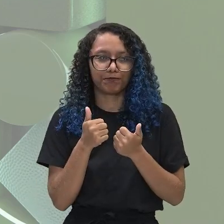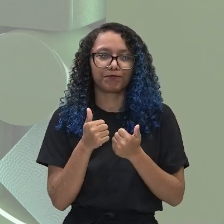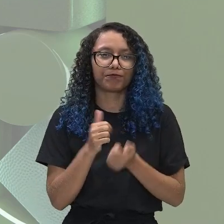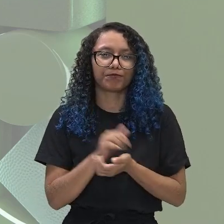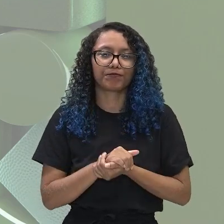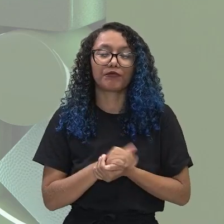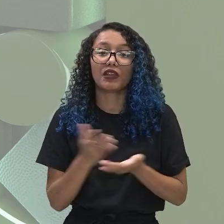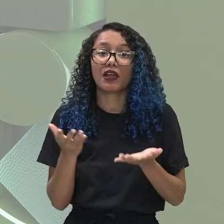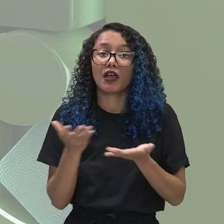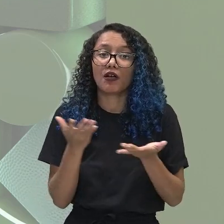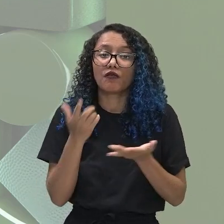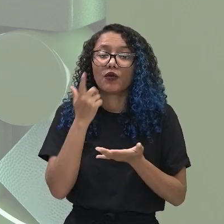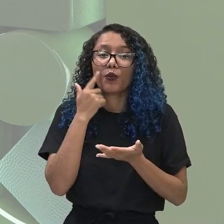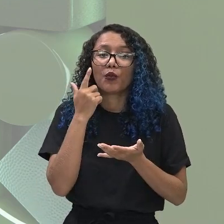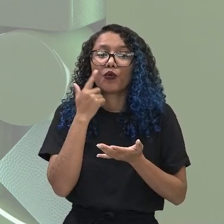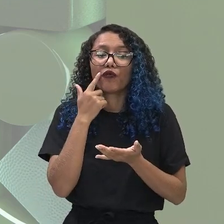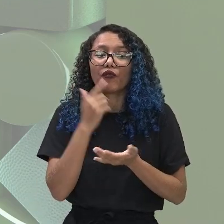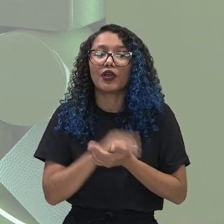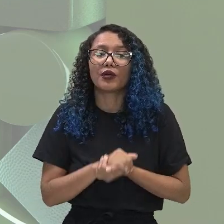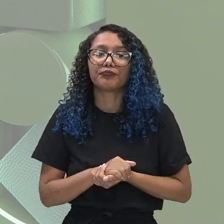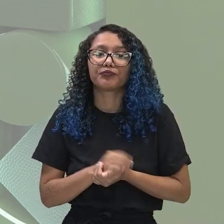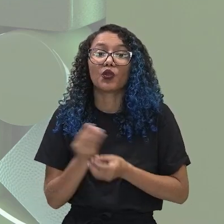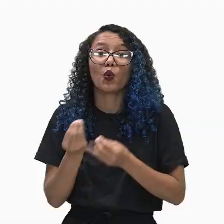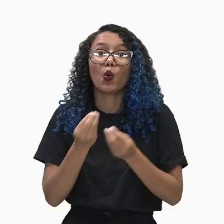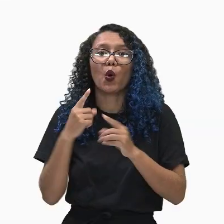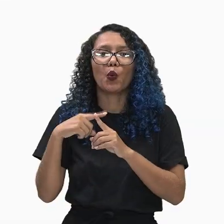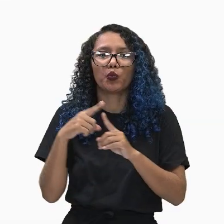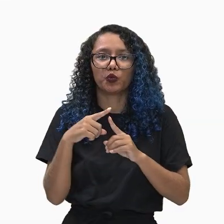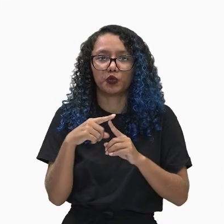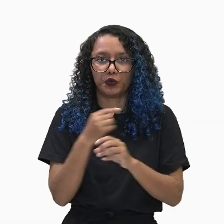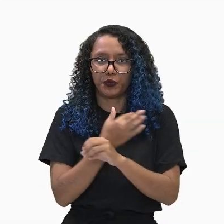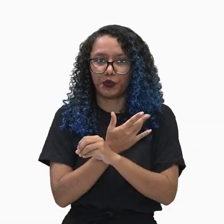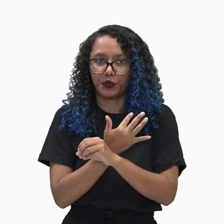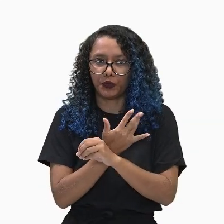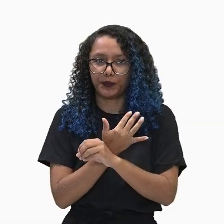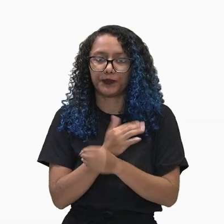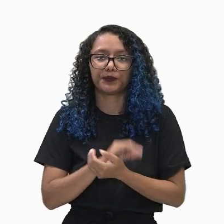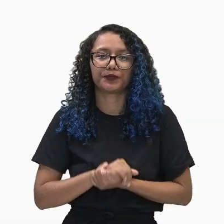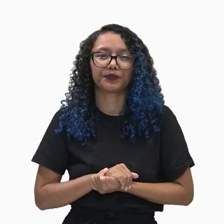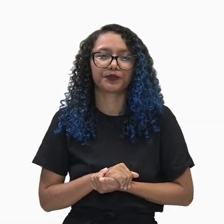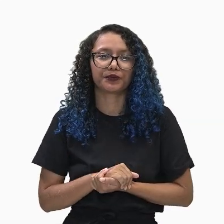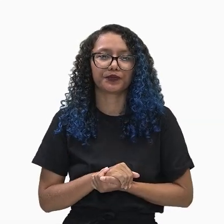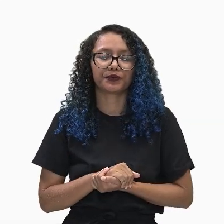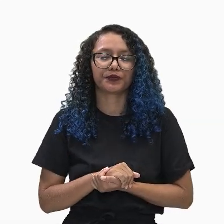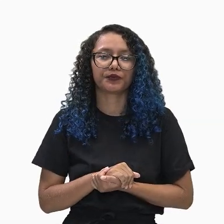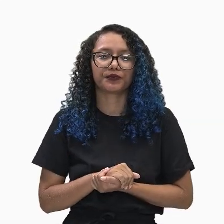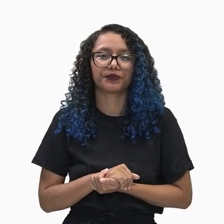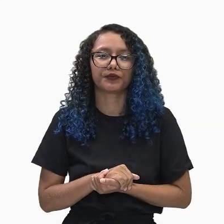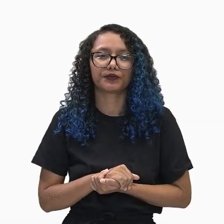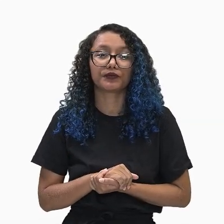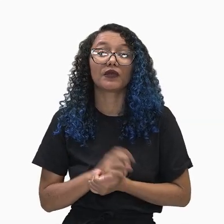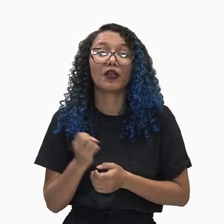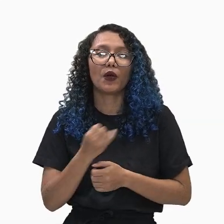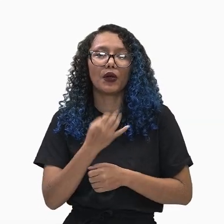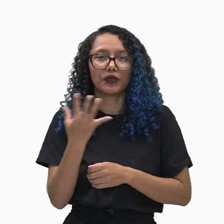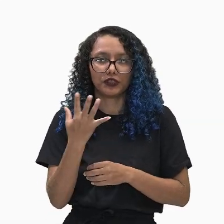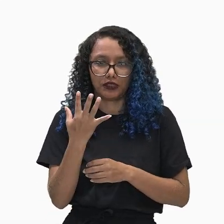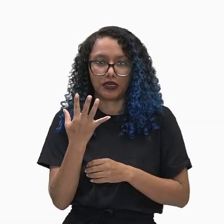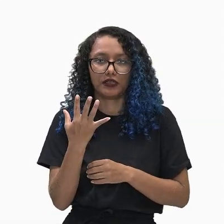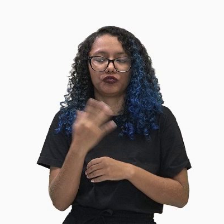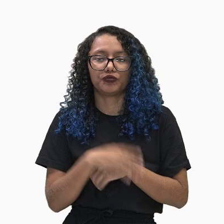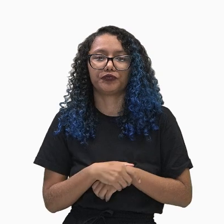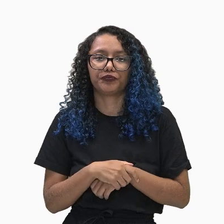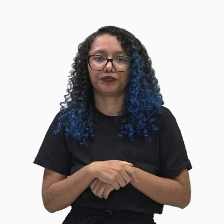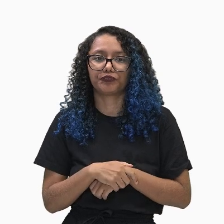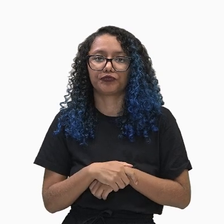E vamos ver agora a classificação dos ácidos. O número de elementos. Nós vamos